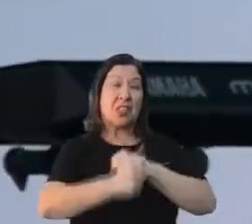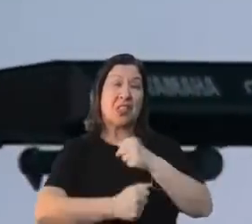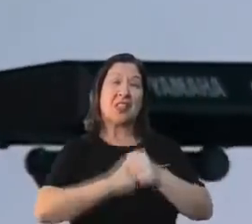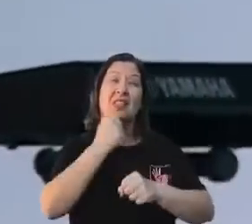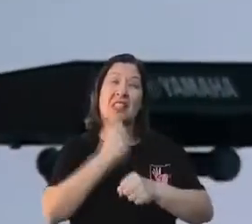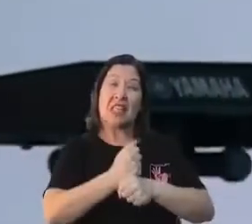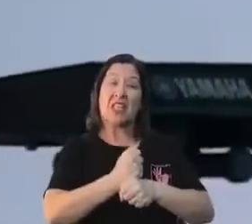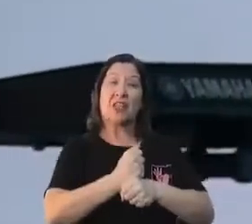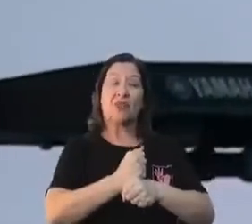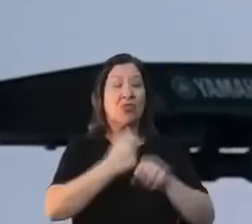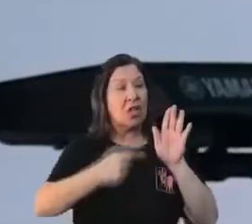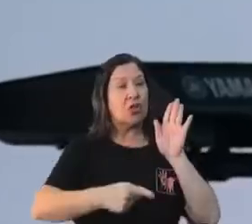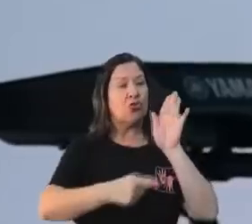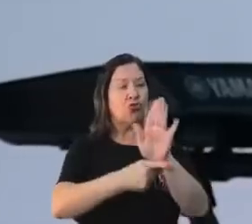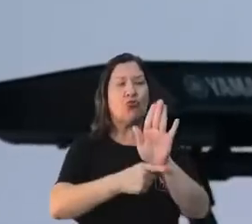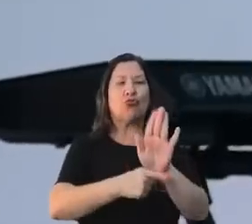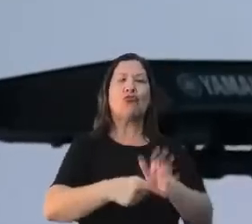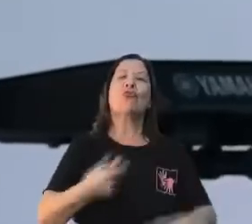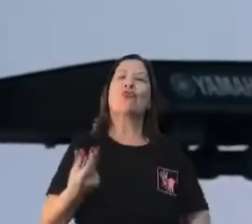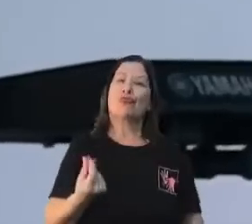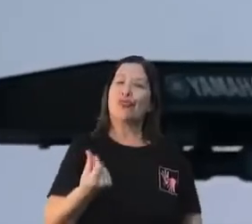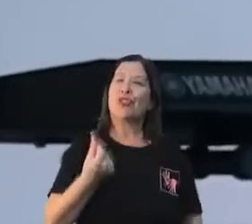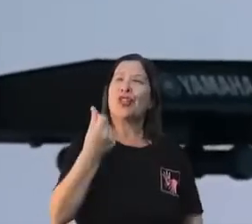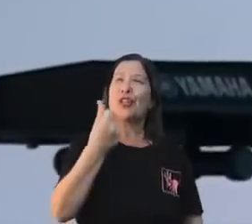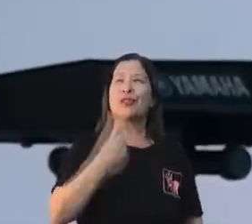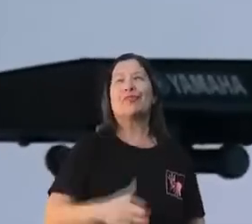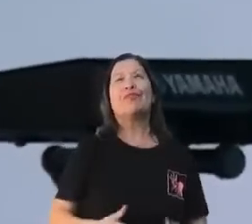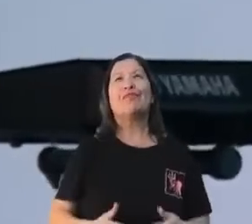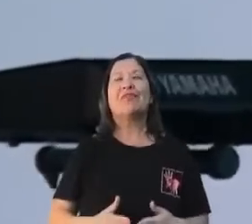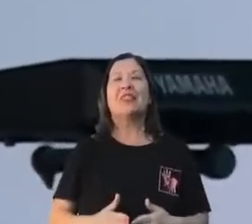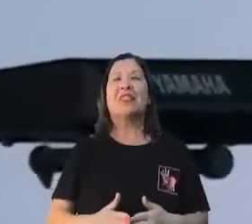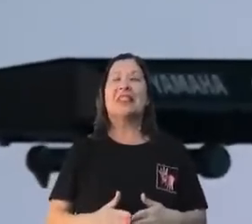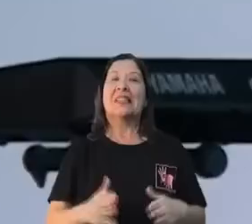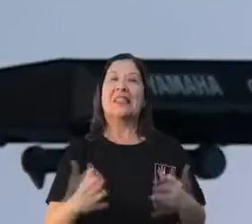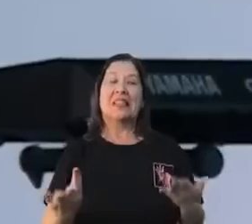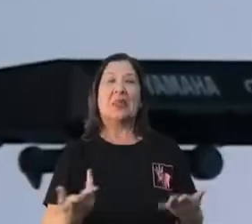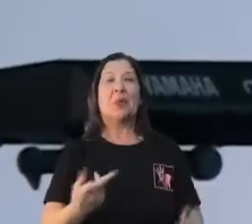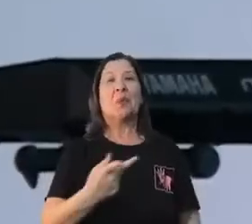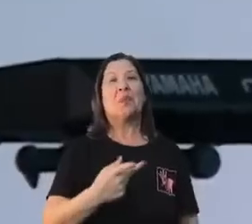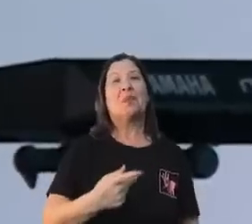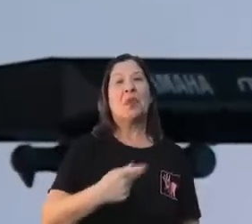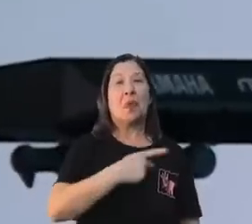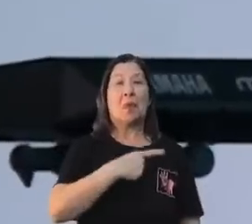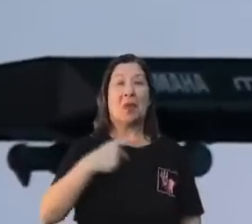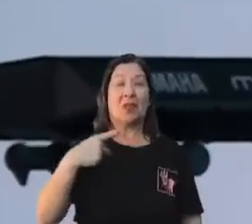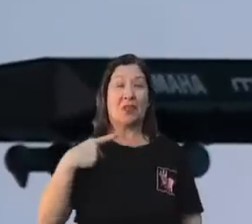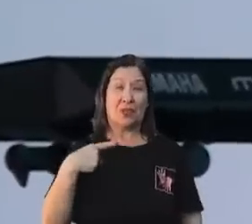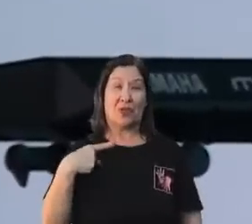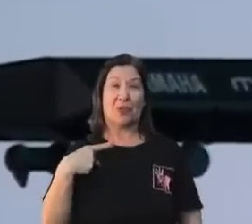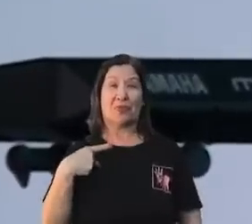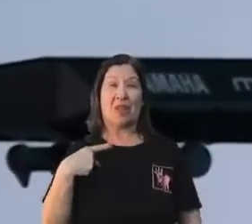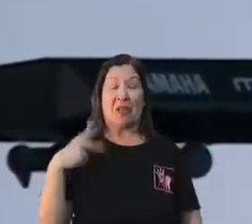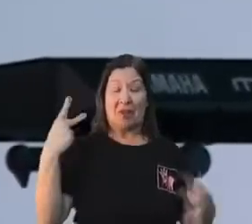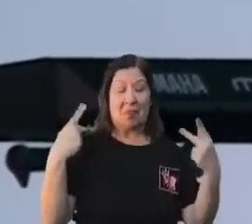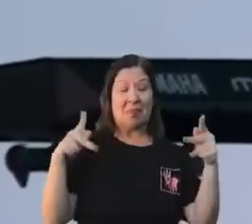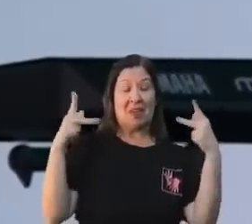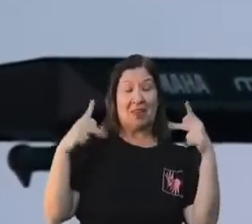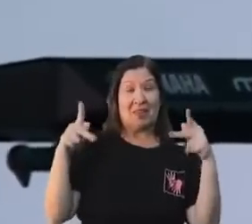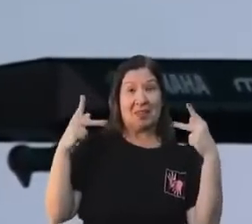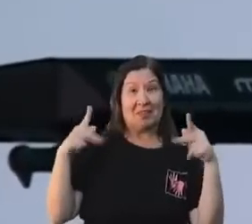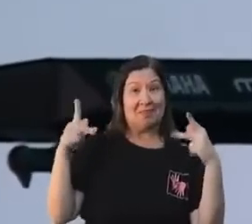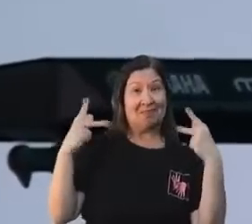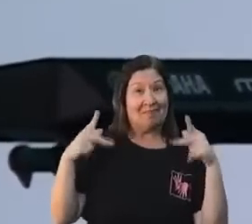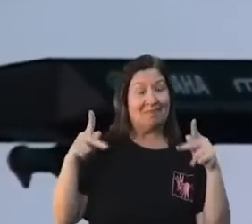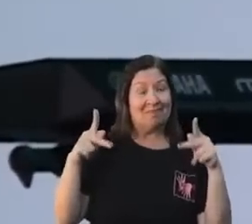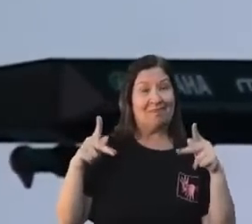garantido. O próprio Jeremias vai pregar lá em Toronto, no Canadá, na igreja pastor Ceni Tavares,